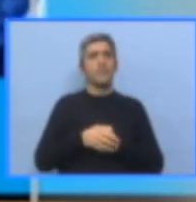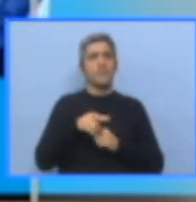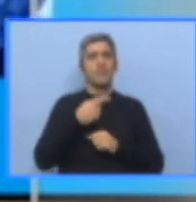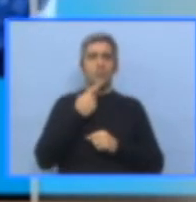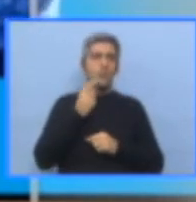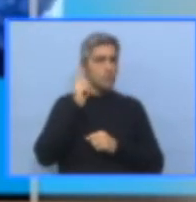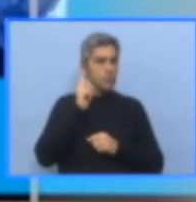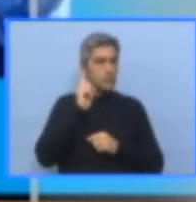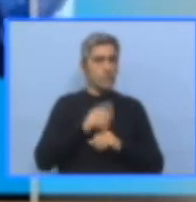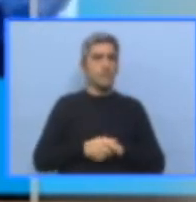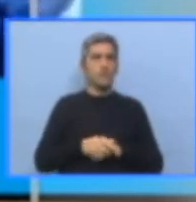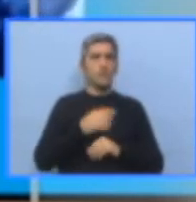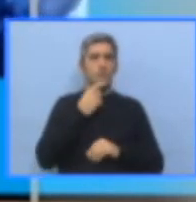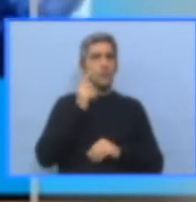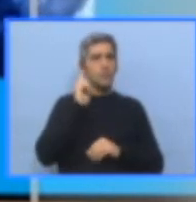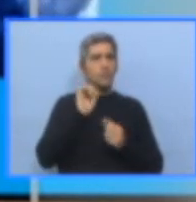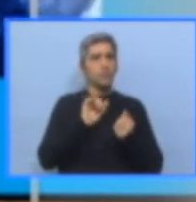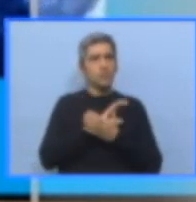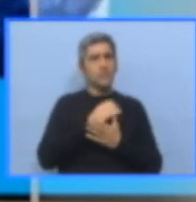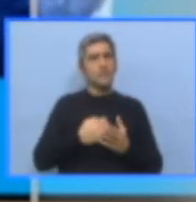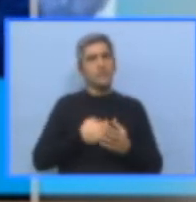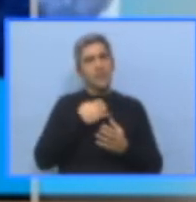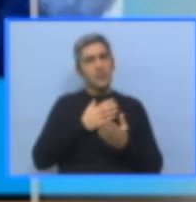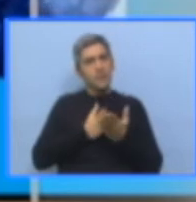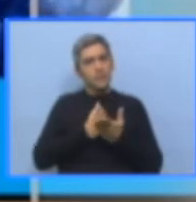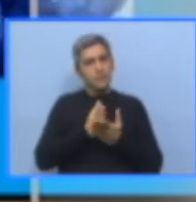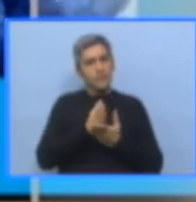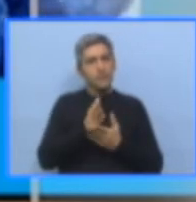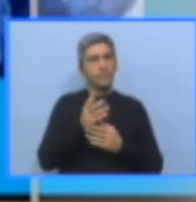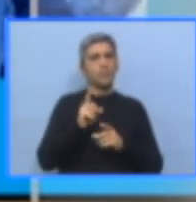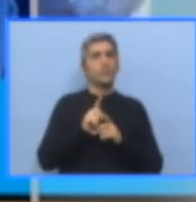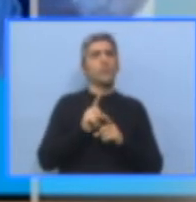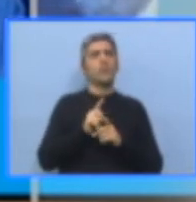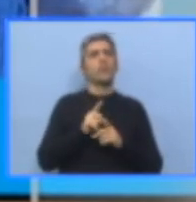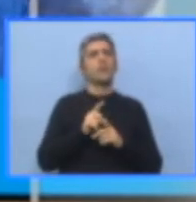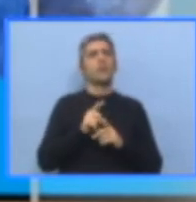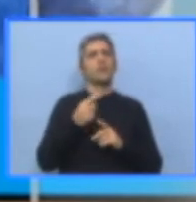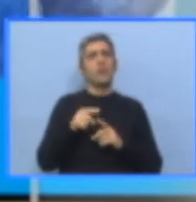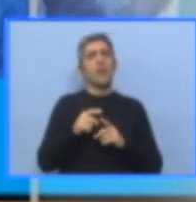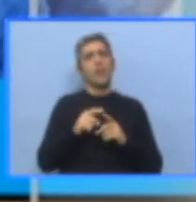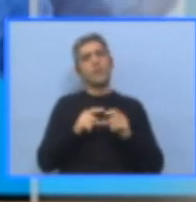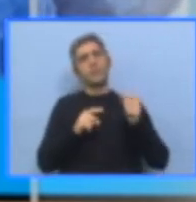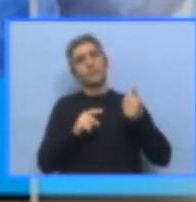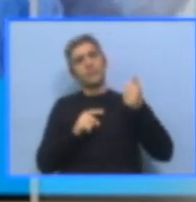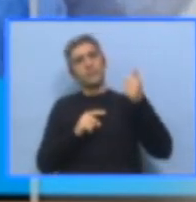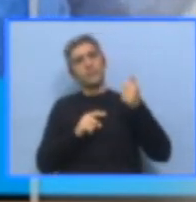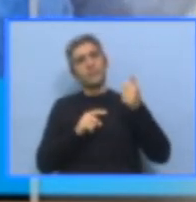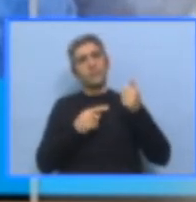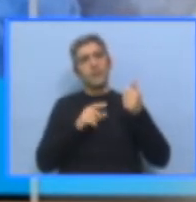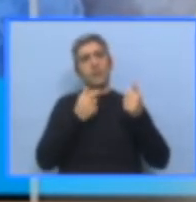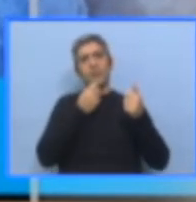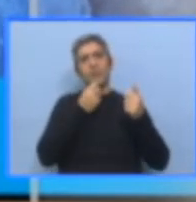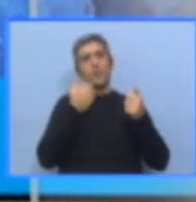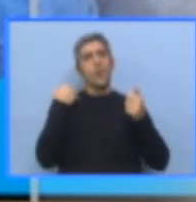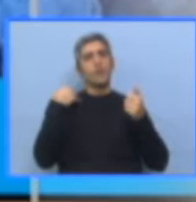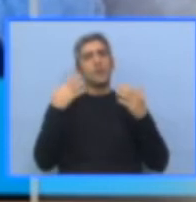muito importante. É muito importante os jornalistas sentirem-se, no fundo, que têm, usando uma expressão mais popular, as